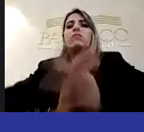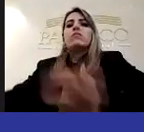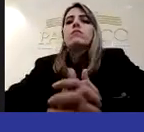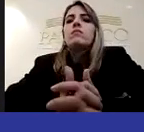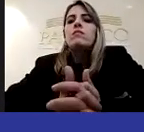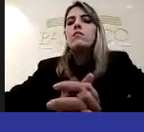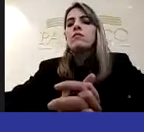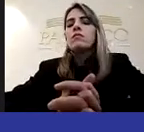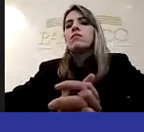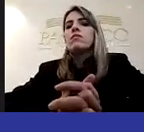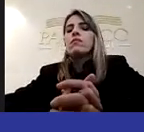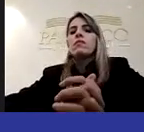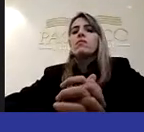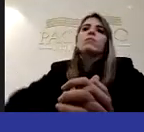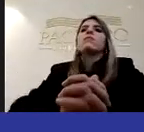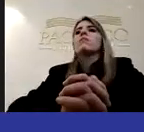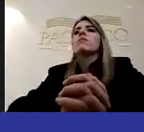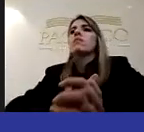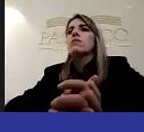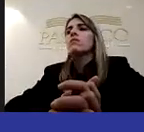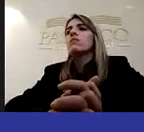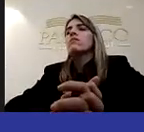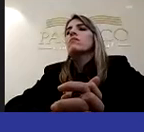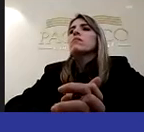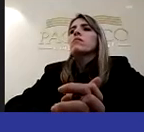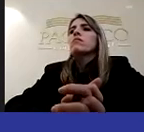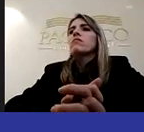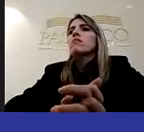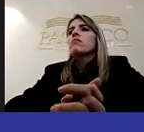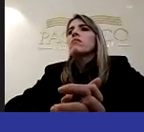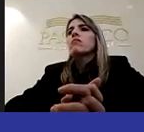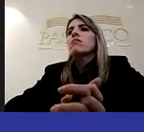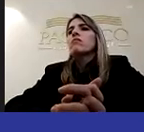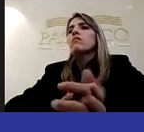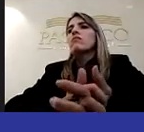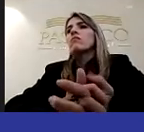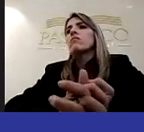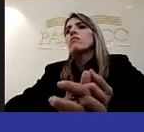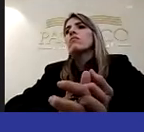Ou seja, a mulher que não tem interesse pelo coito, pelo ato sexual em si.